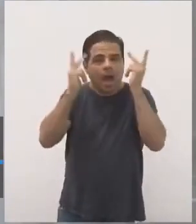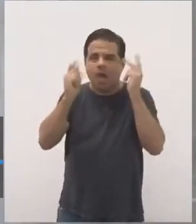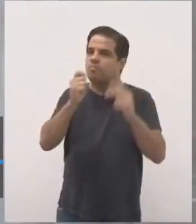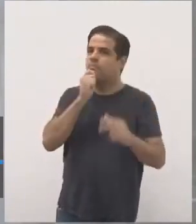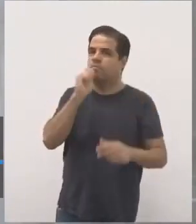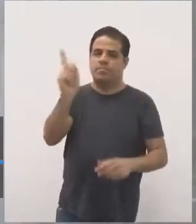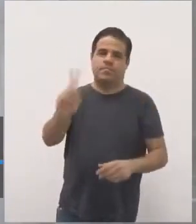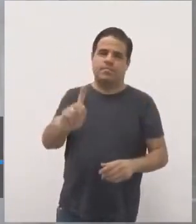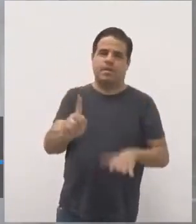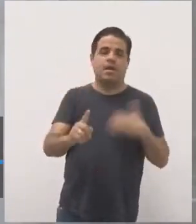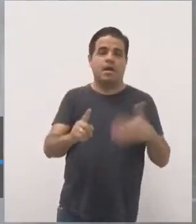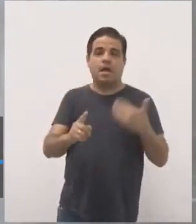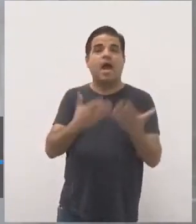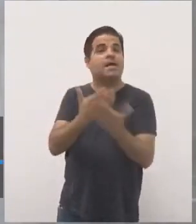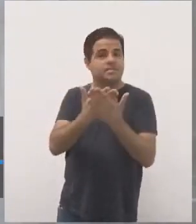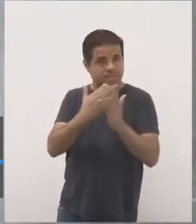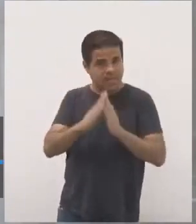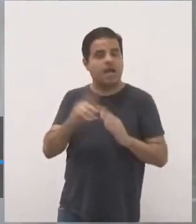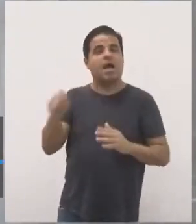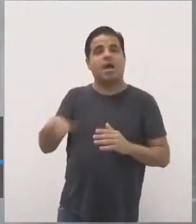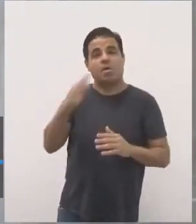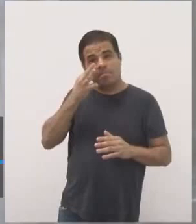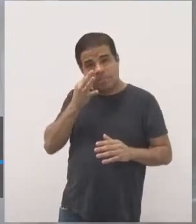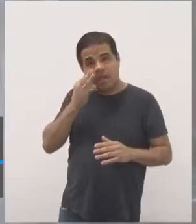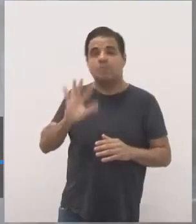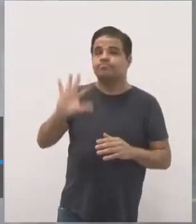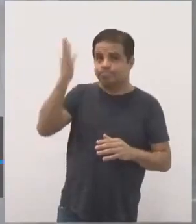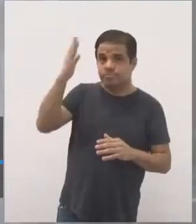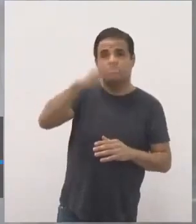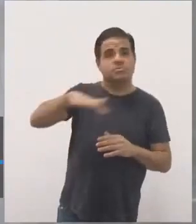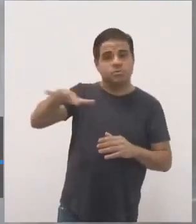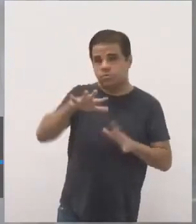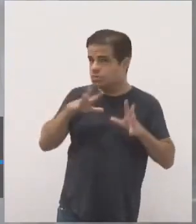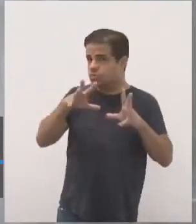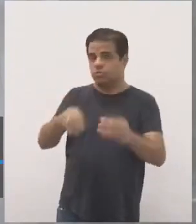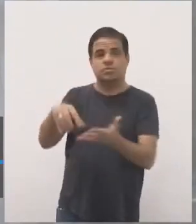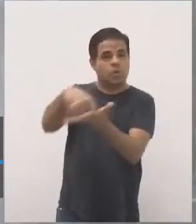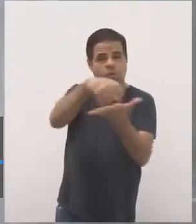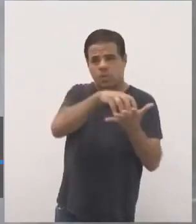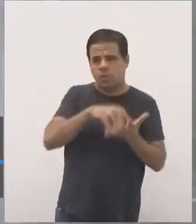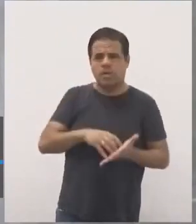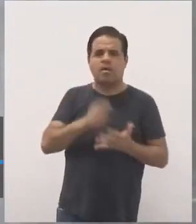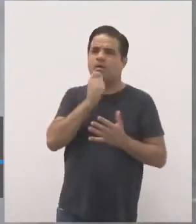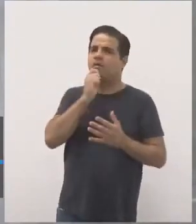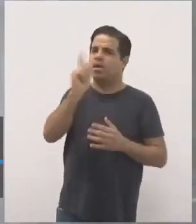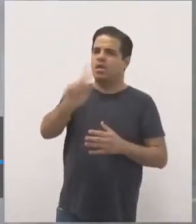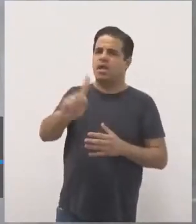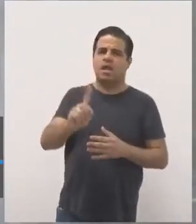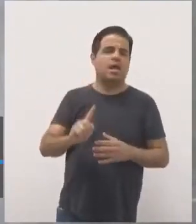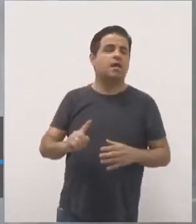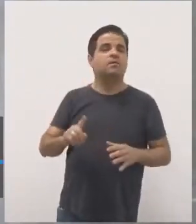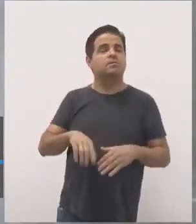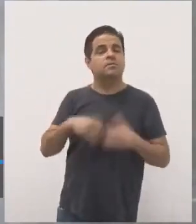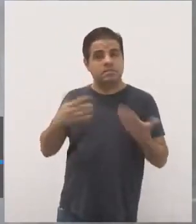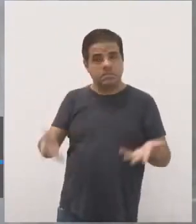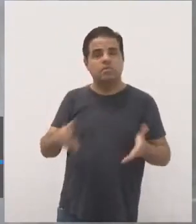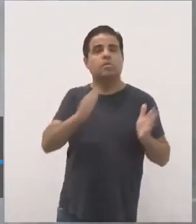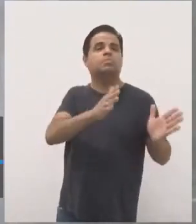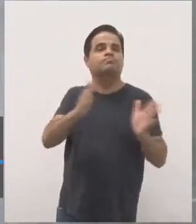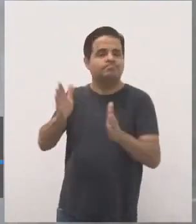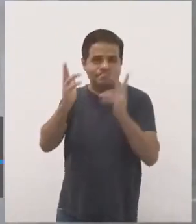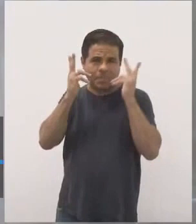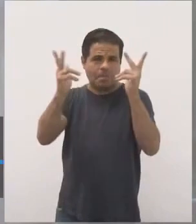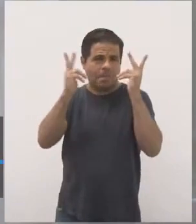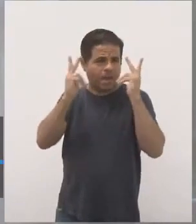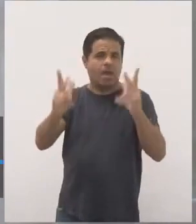normalizada, né? Então as aulas presenciais estão acontecendo não para todas as unidades e também não no ritmo